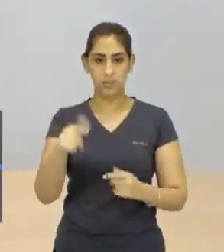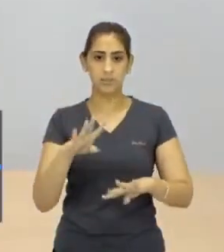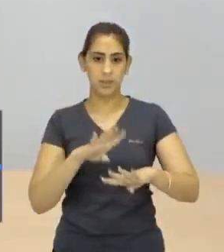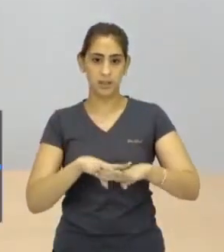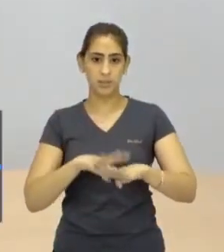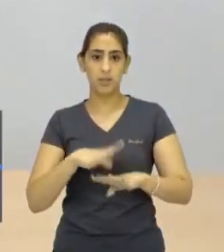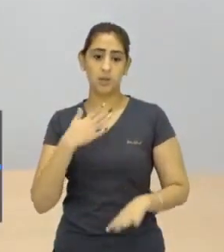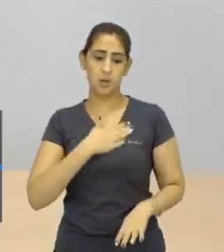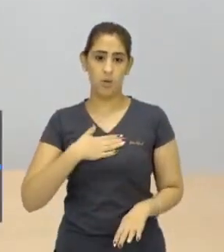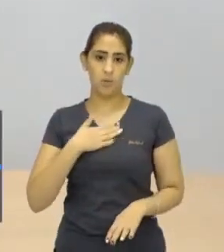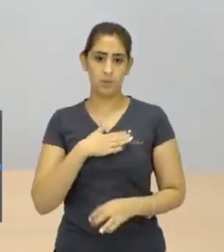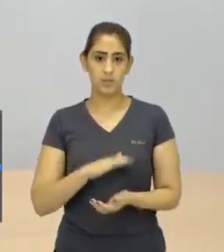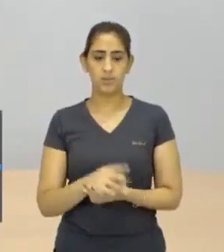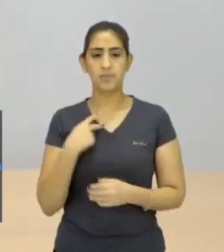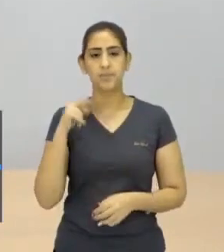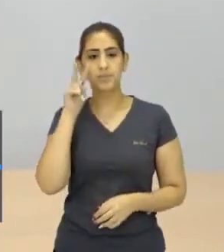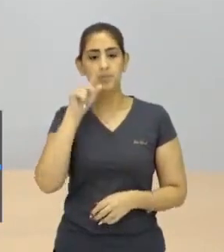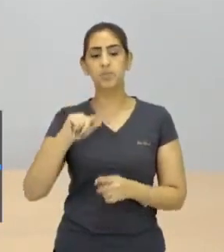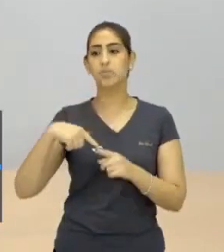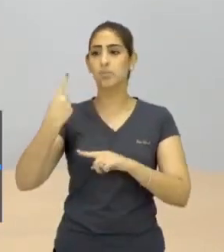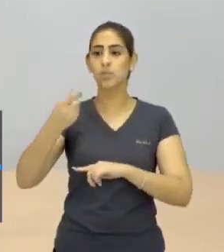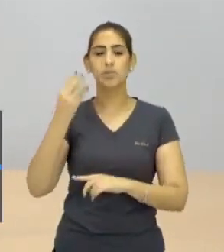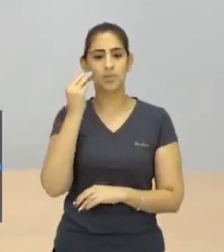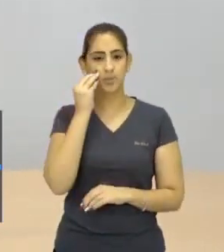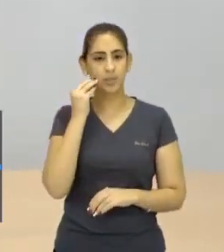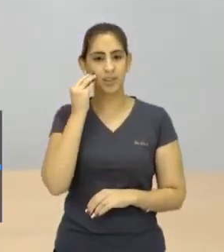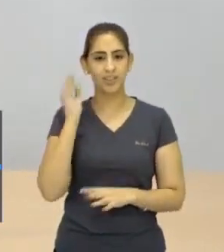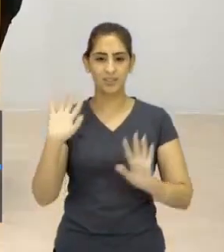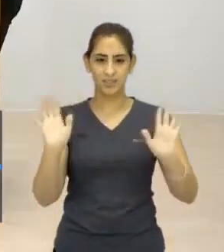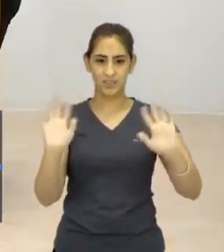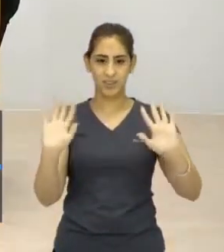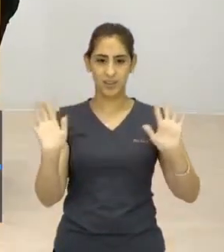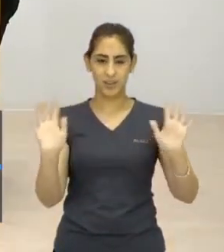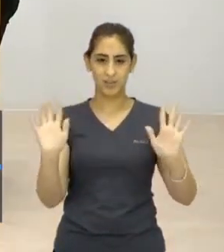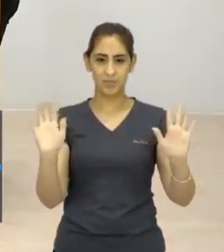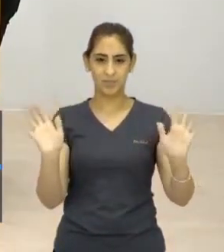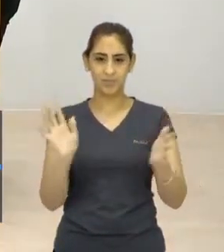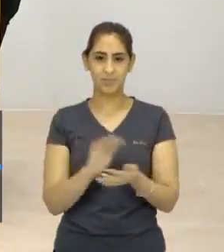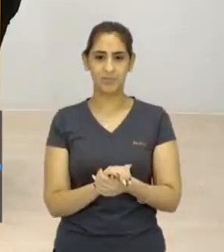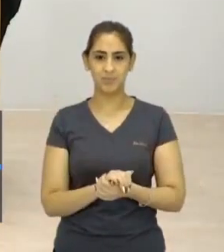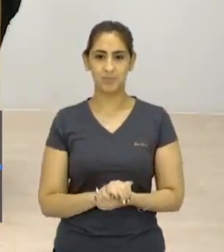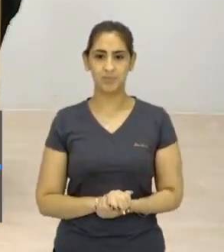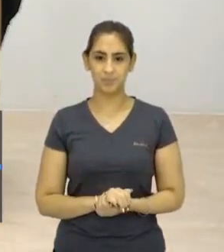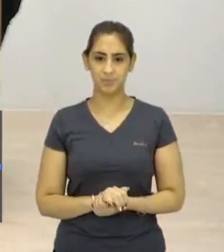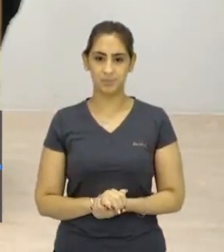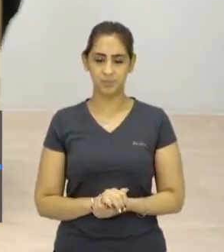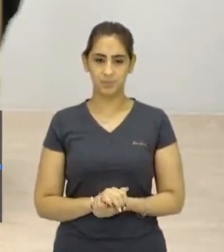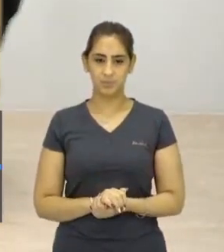matemática e goste. E a gente se vê numa próxima oportunidade. Tchau, pessoal! Tchau, tchau!